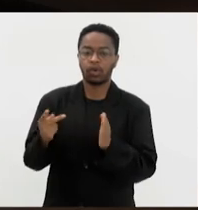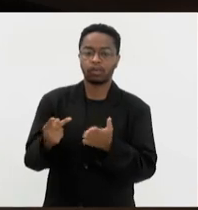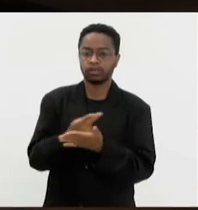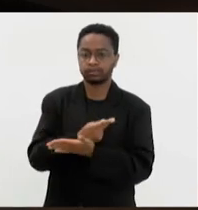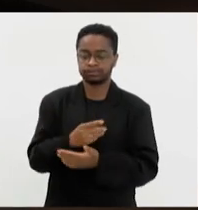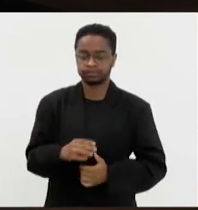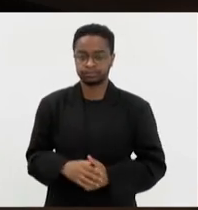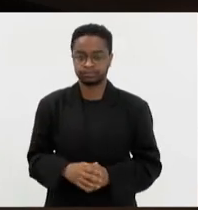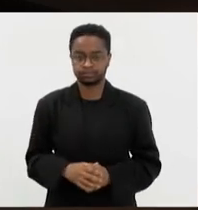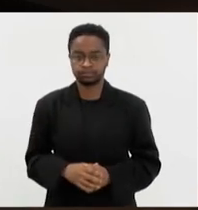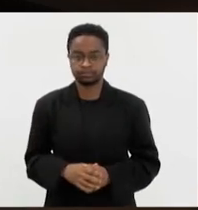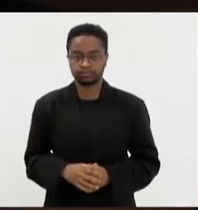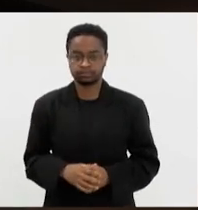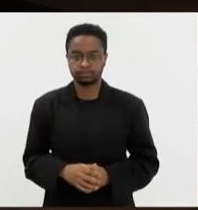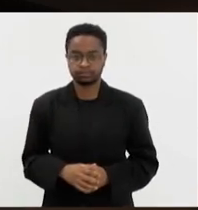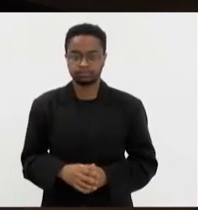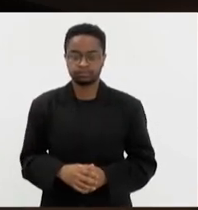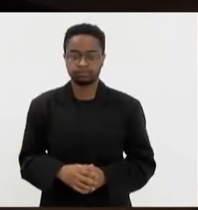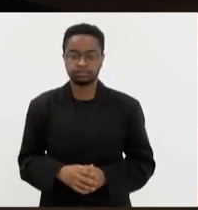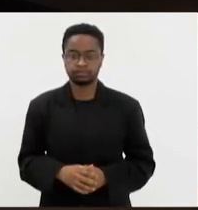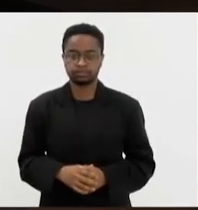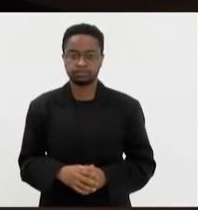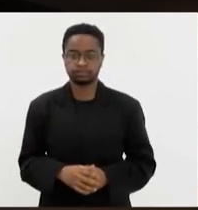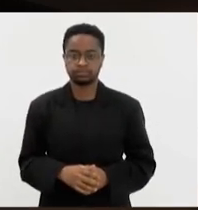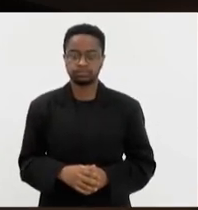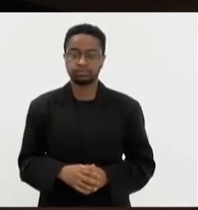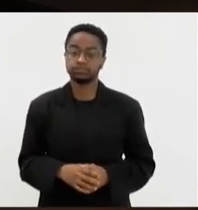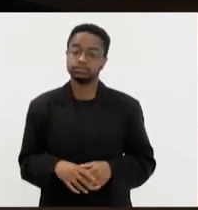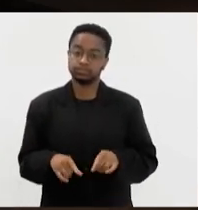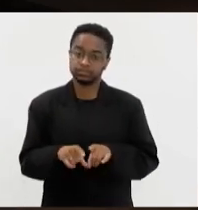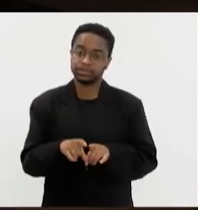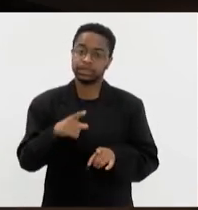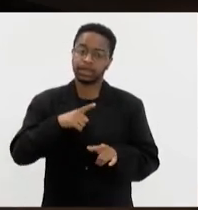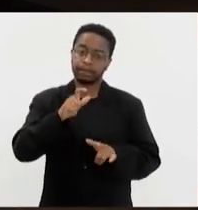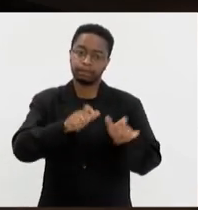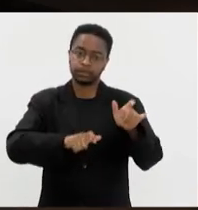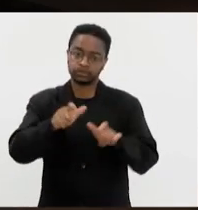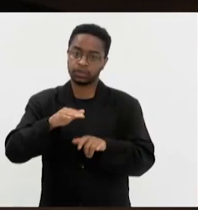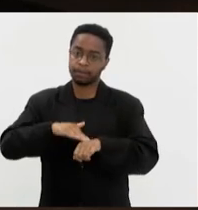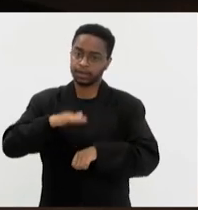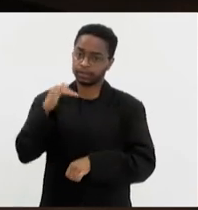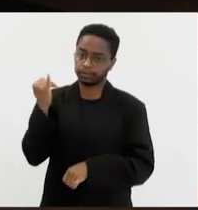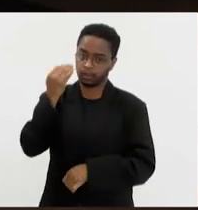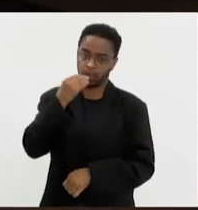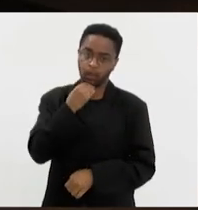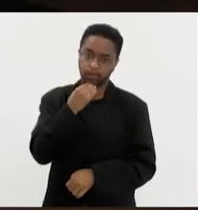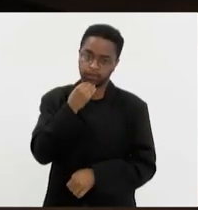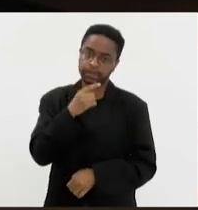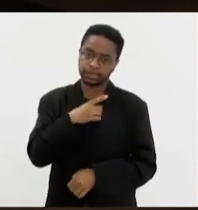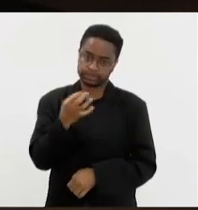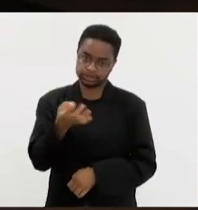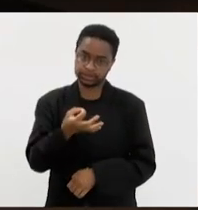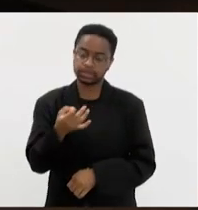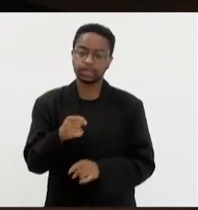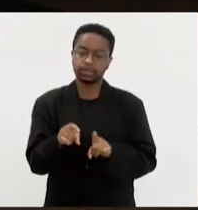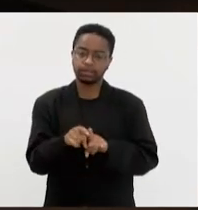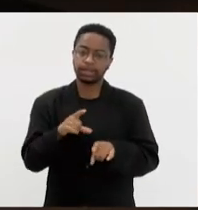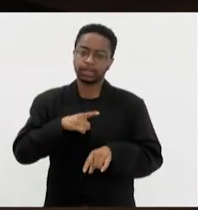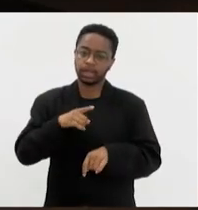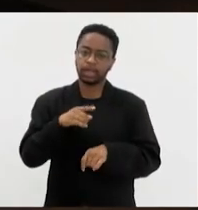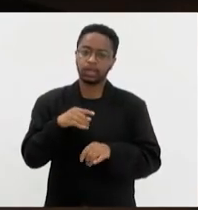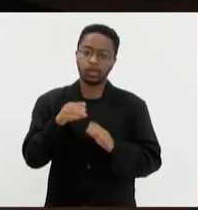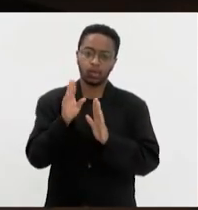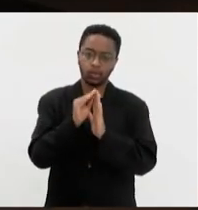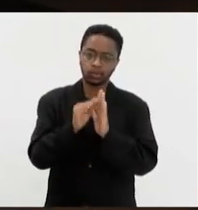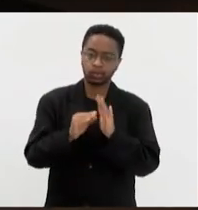acontecimento de maneira que tem gente mais importante e com certeza absoluta com mais conteúdo para